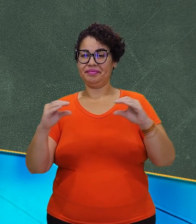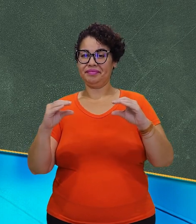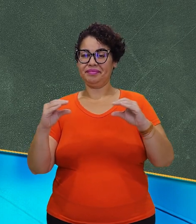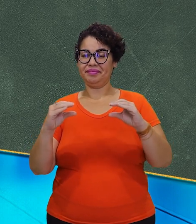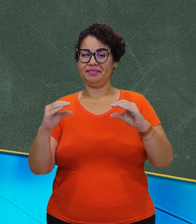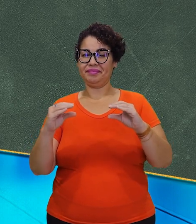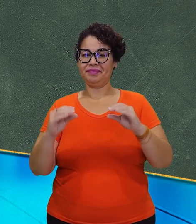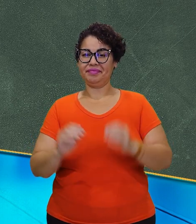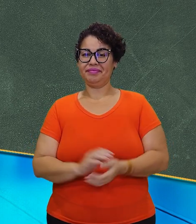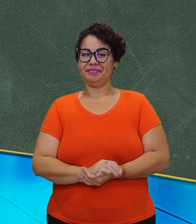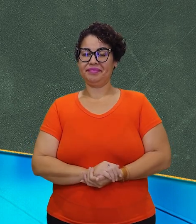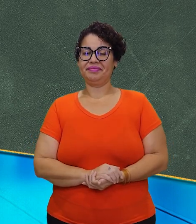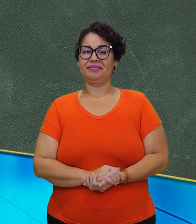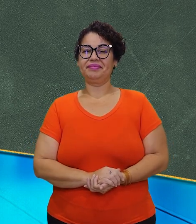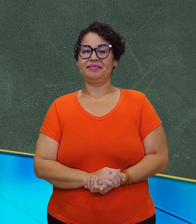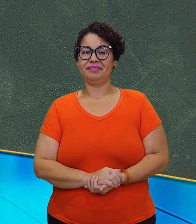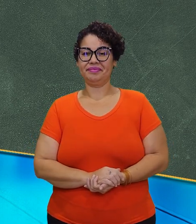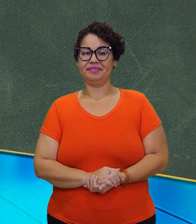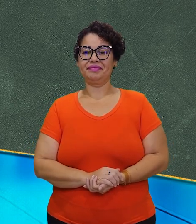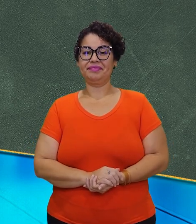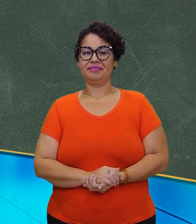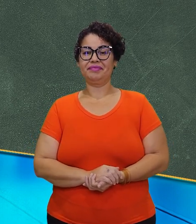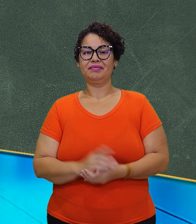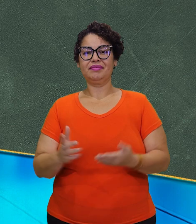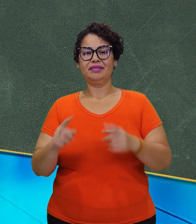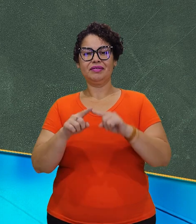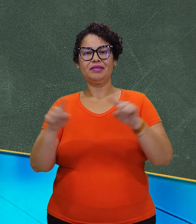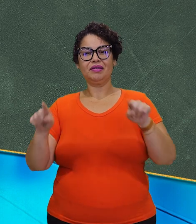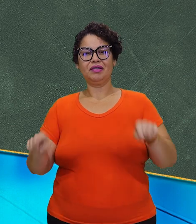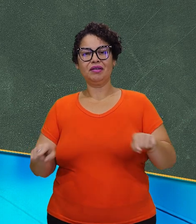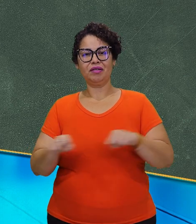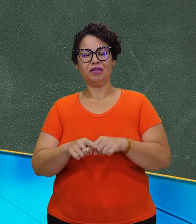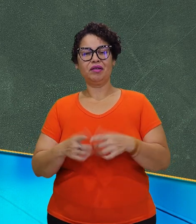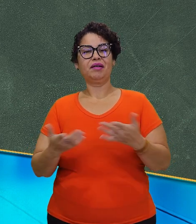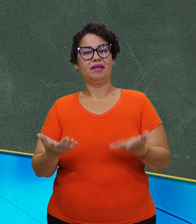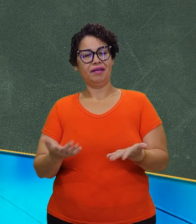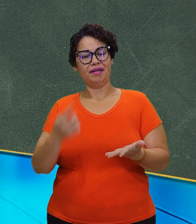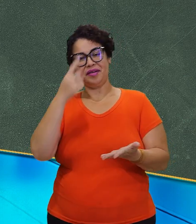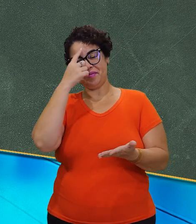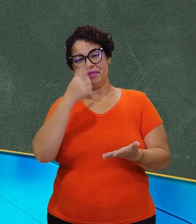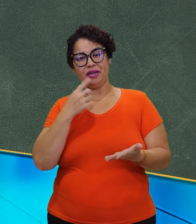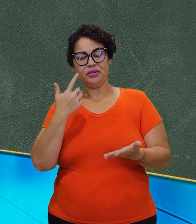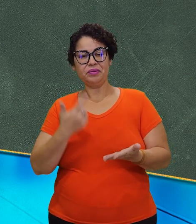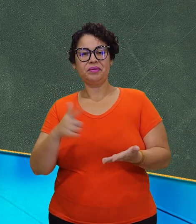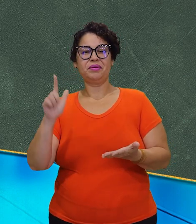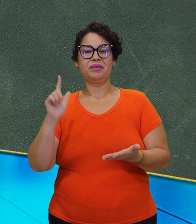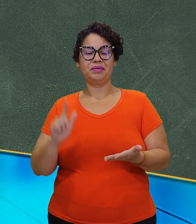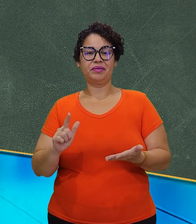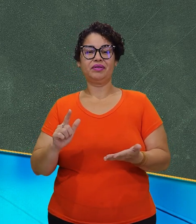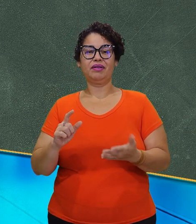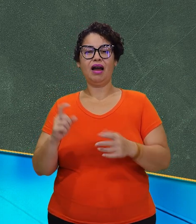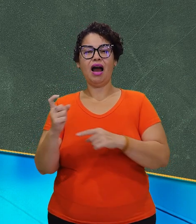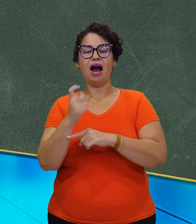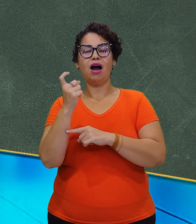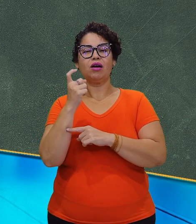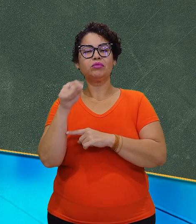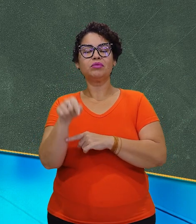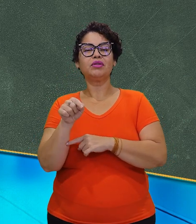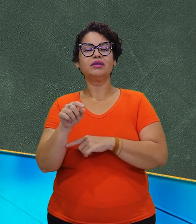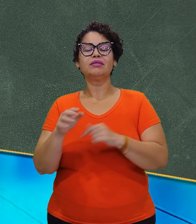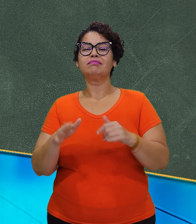aqui embaixo. Certinho? Que figura virou? Virou um paralelogramo, né? A altura